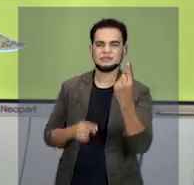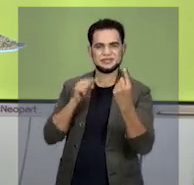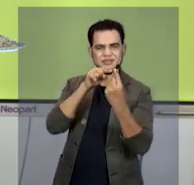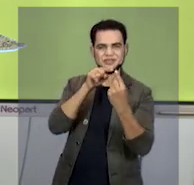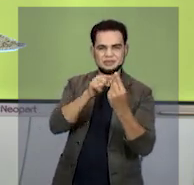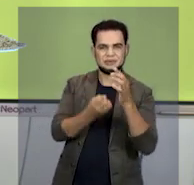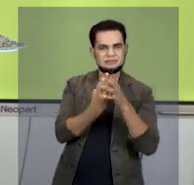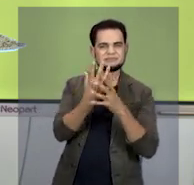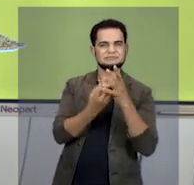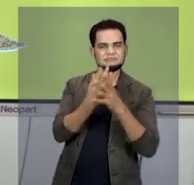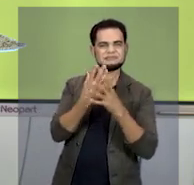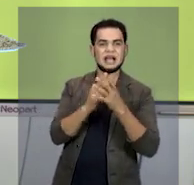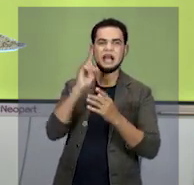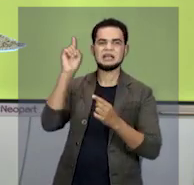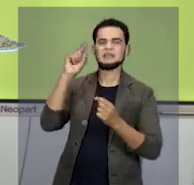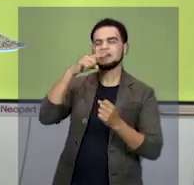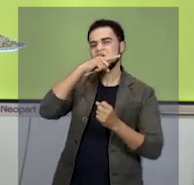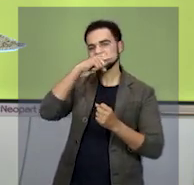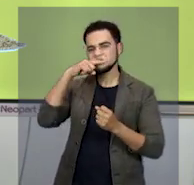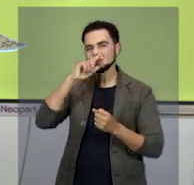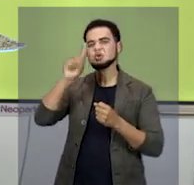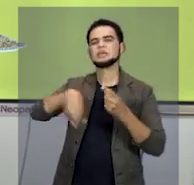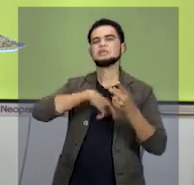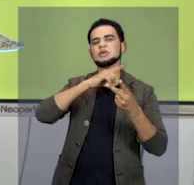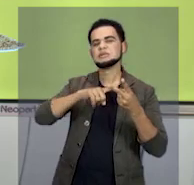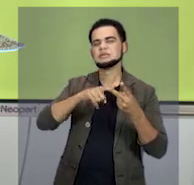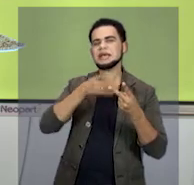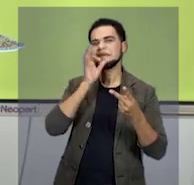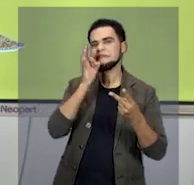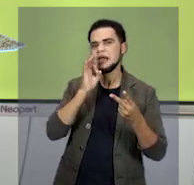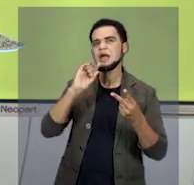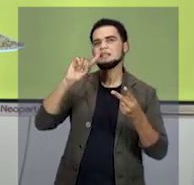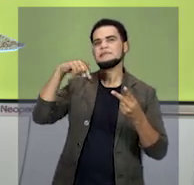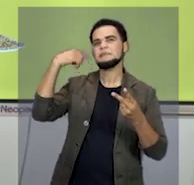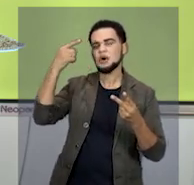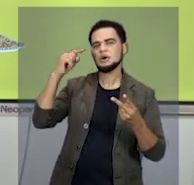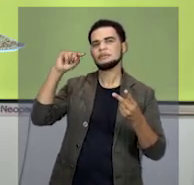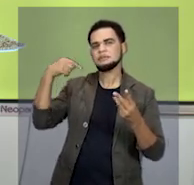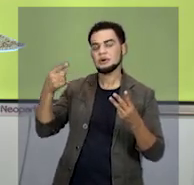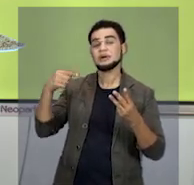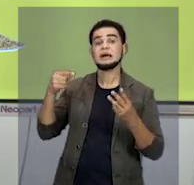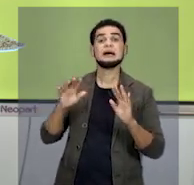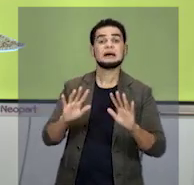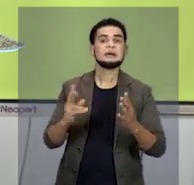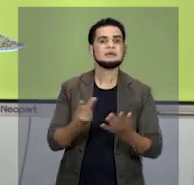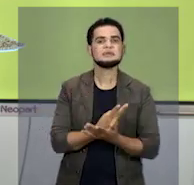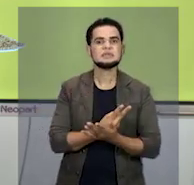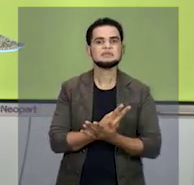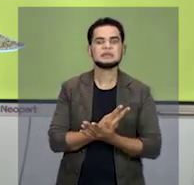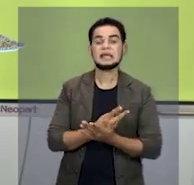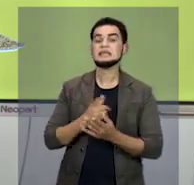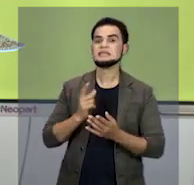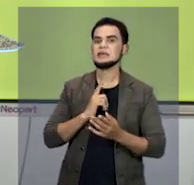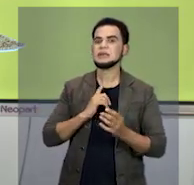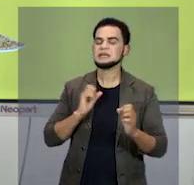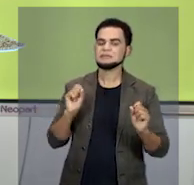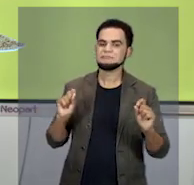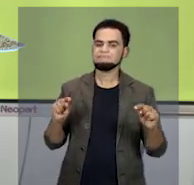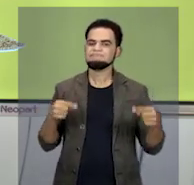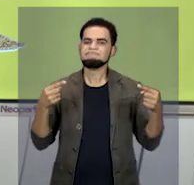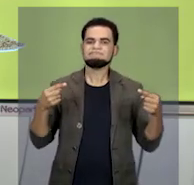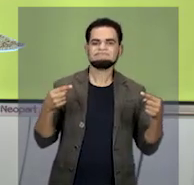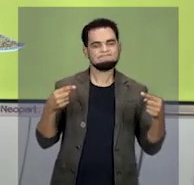caso, a cana-de-açúcar, depois o café, né? Ou seja, você vai ter os conflitos relacionados a isso ao campo. Há